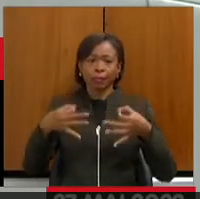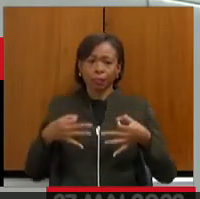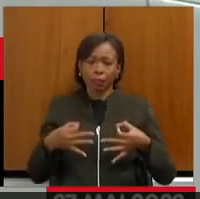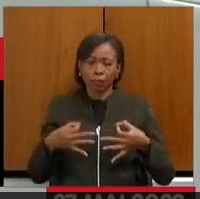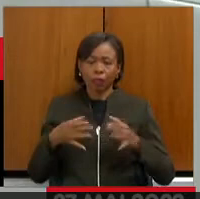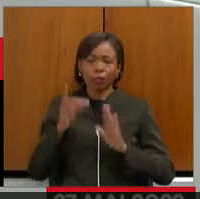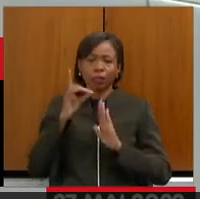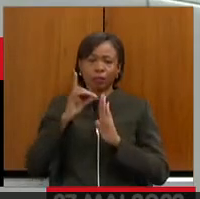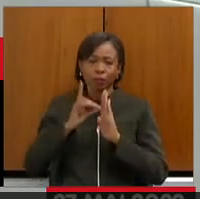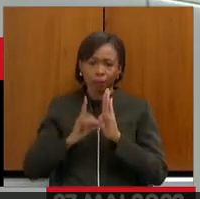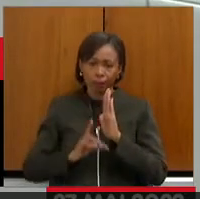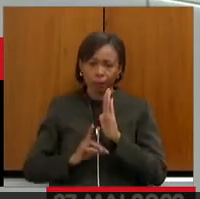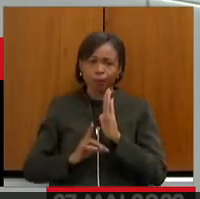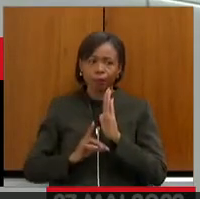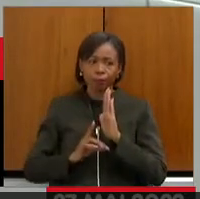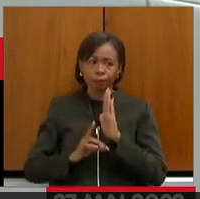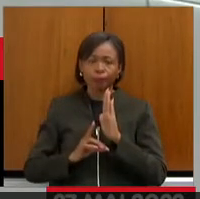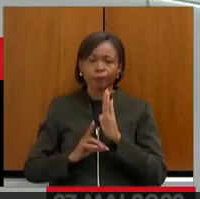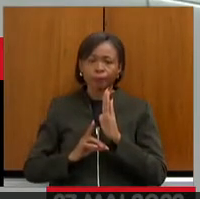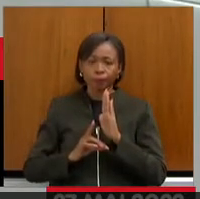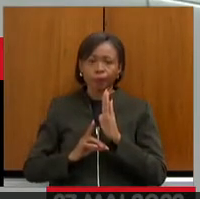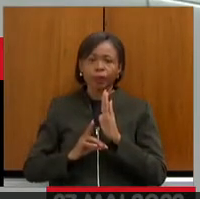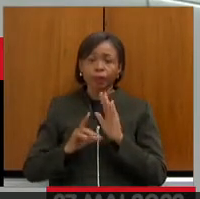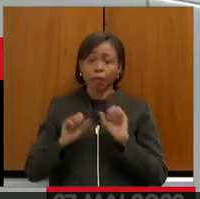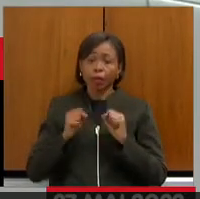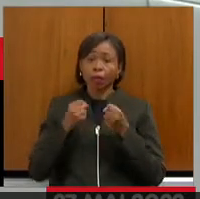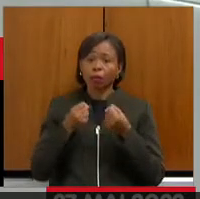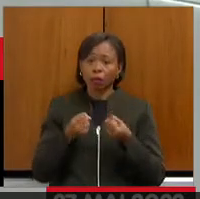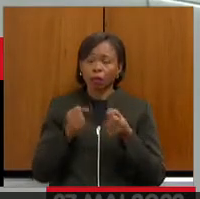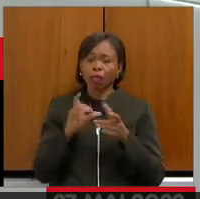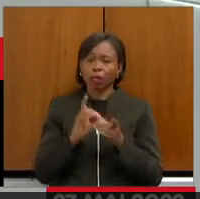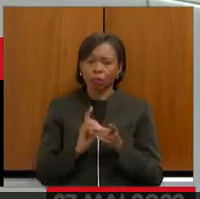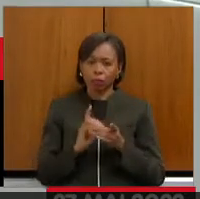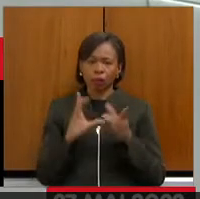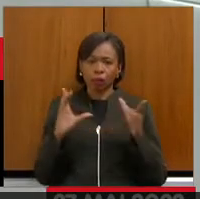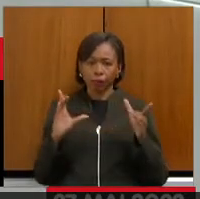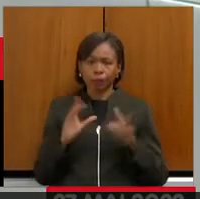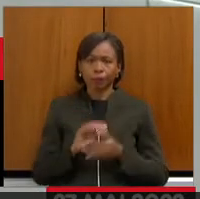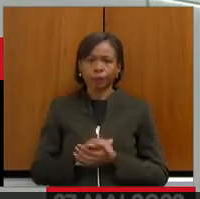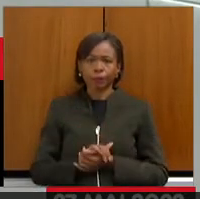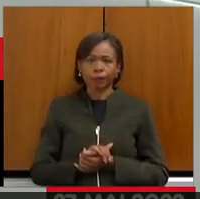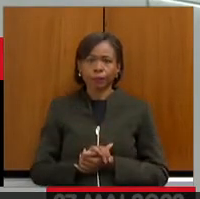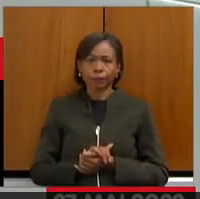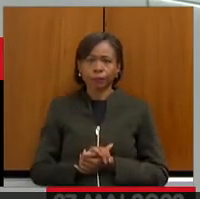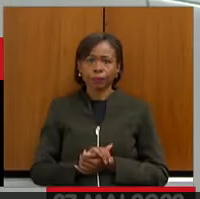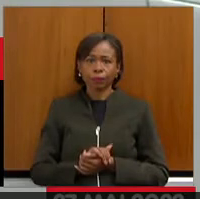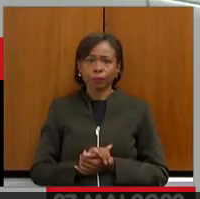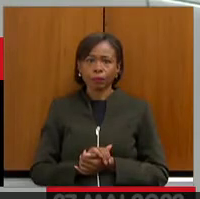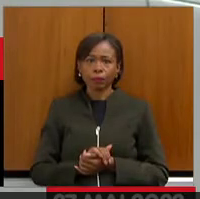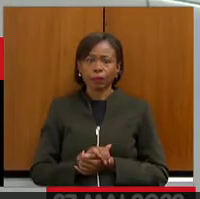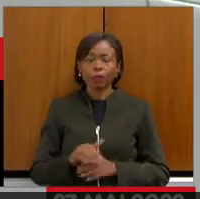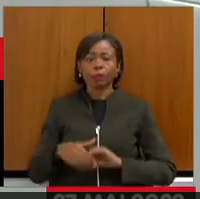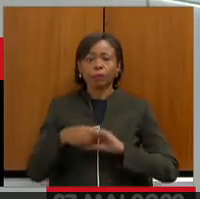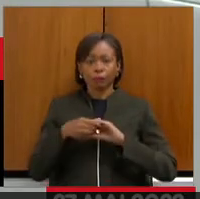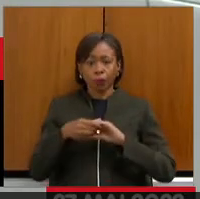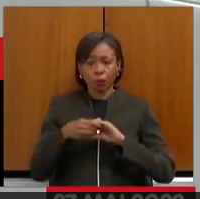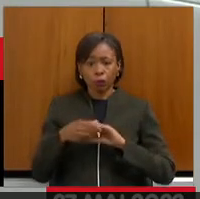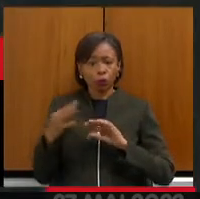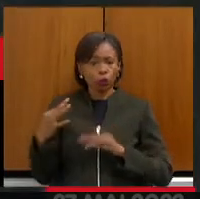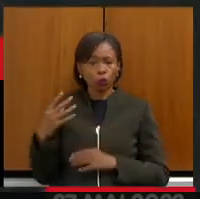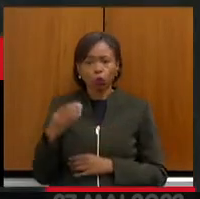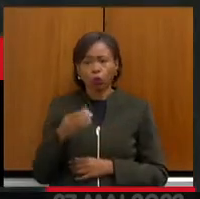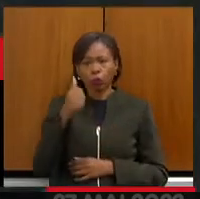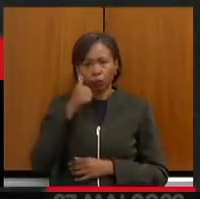direitos e fazem a defesa da democracia e dessa forma eu Saúdo a todas